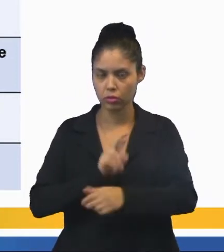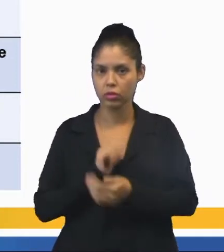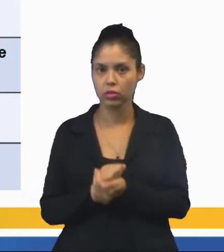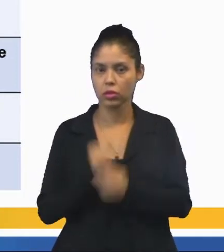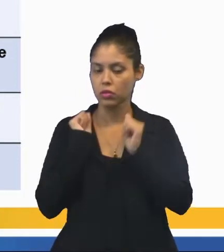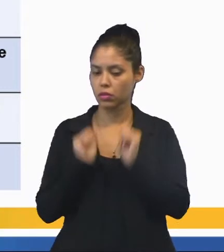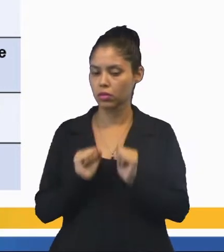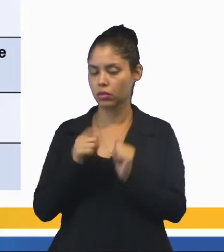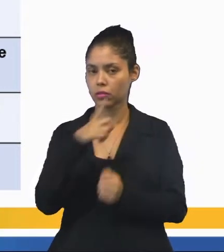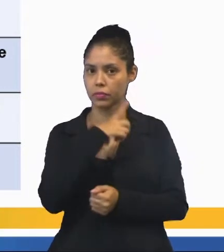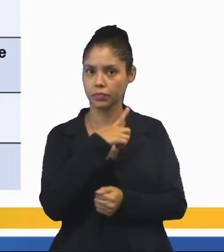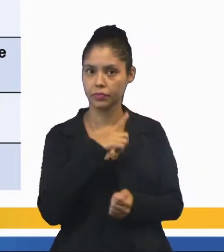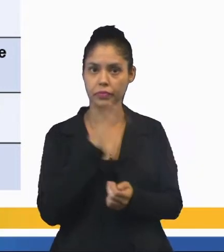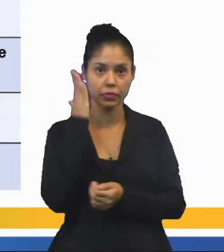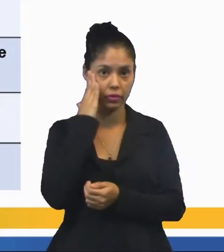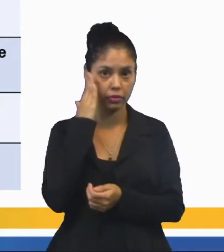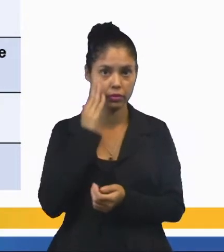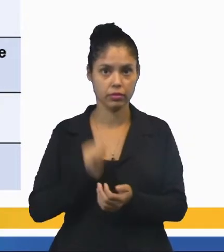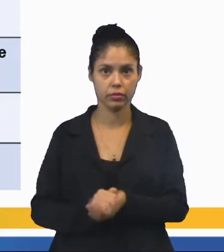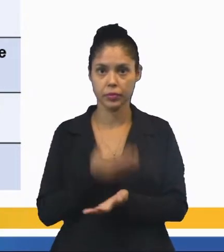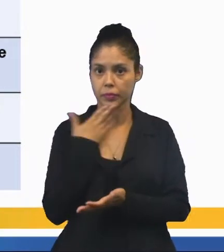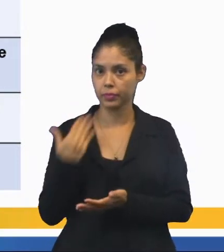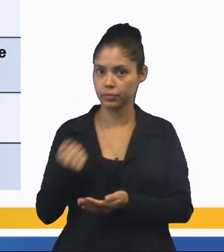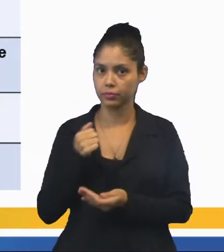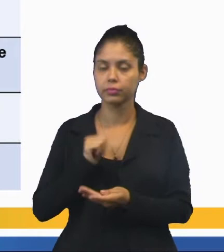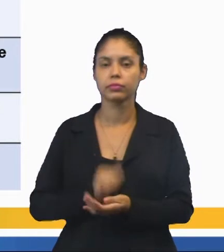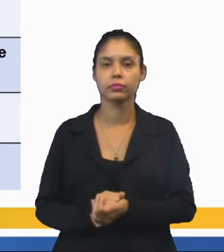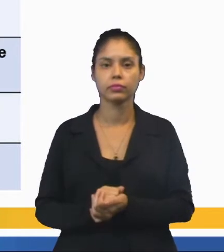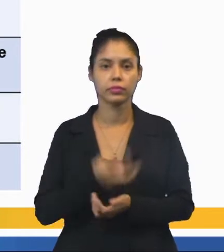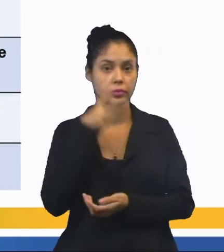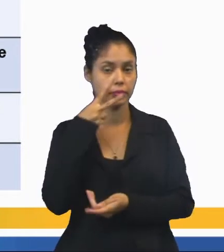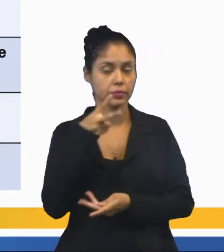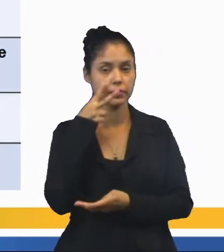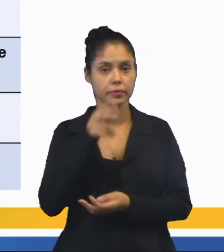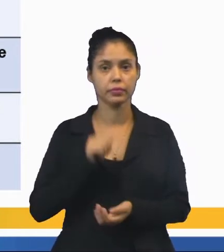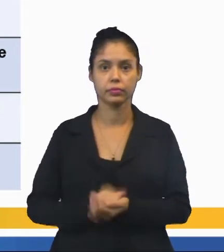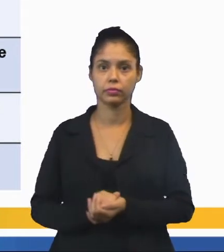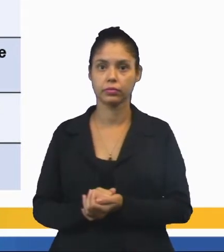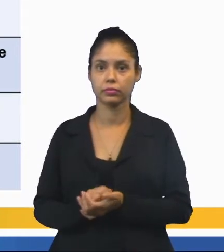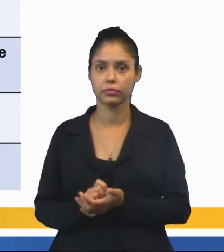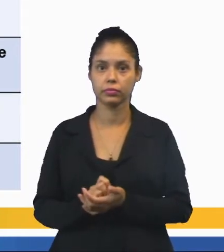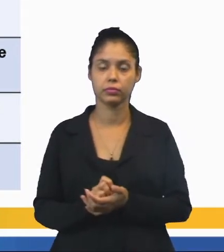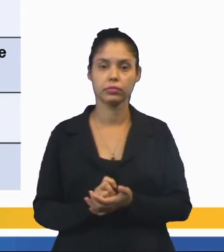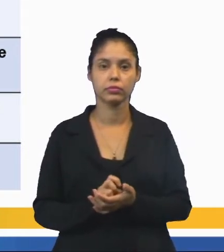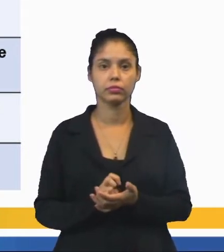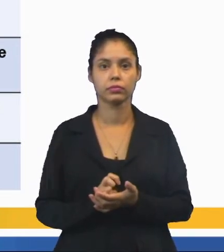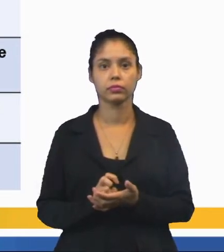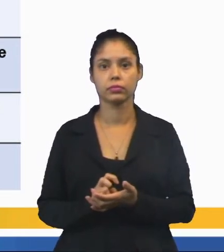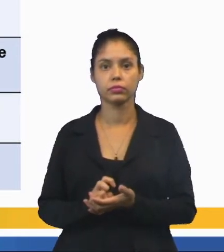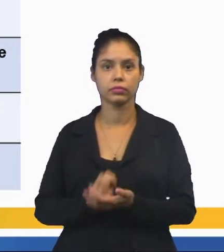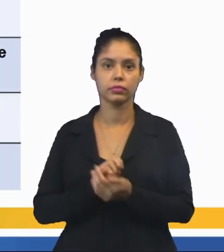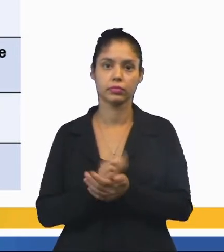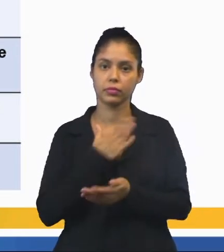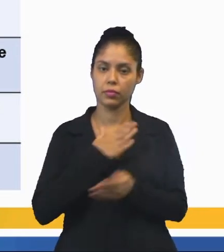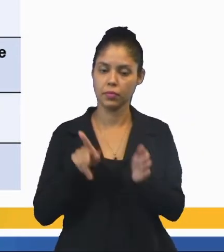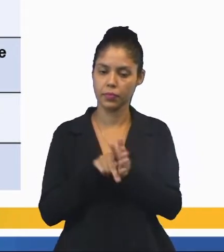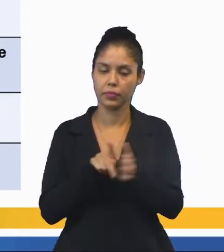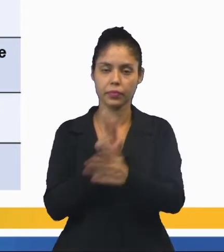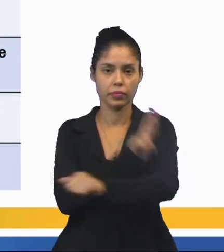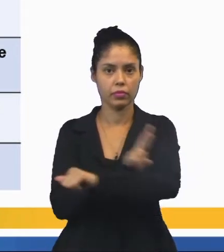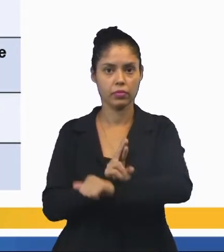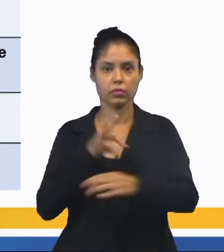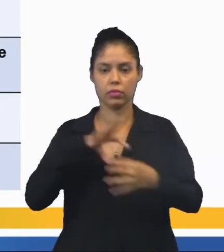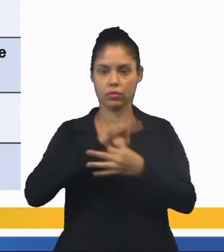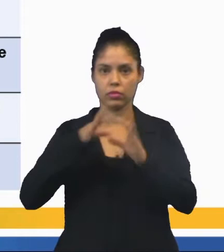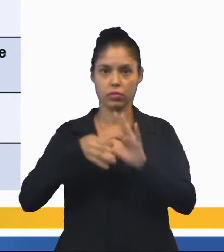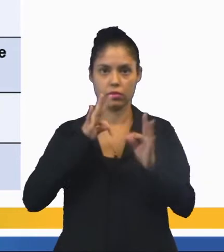que eu possa até entender melhor, ver as facetas, né, as diferenças da contribuição da minha própria religião no